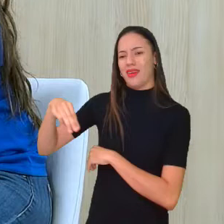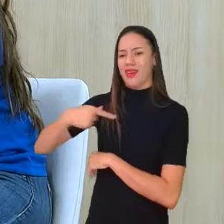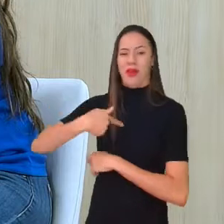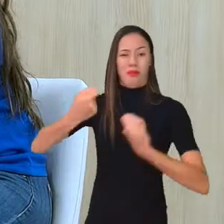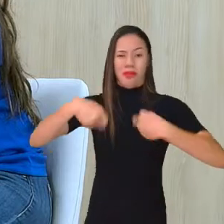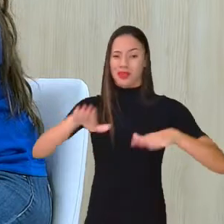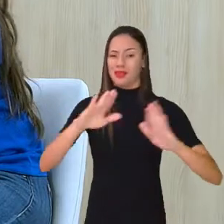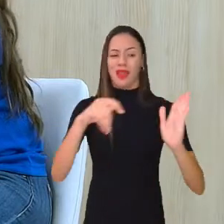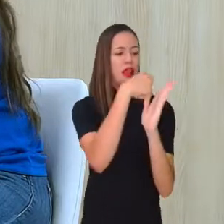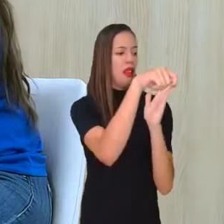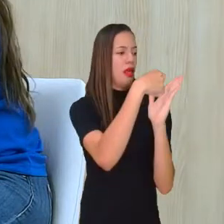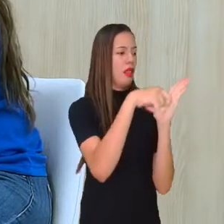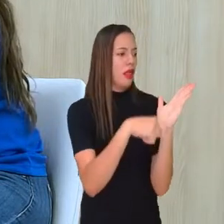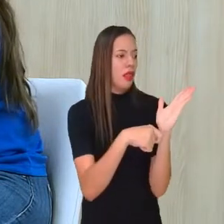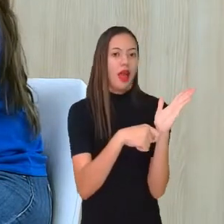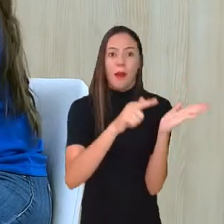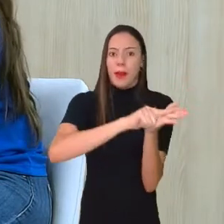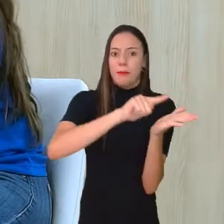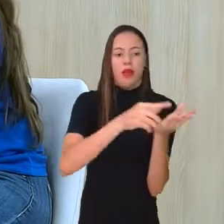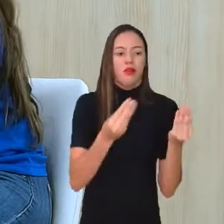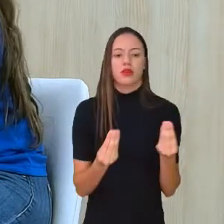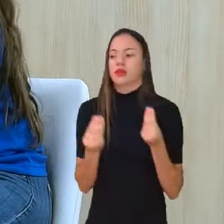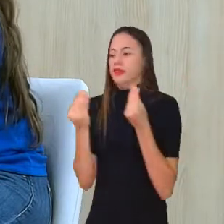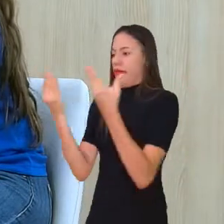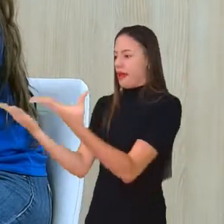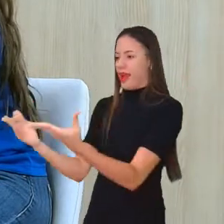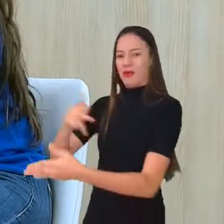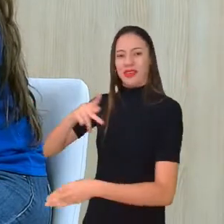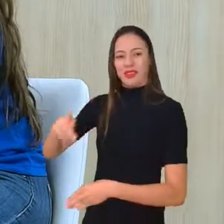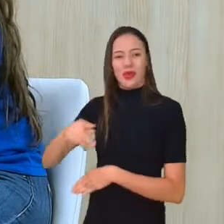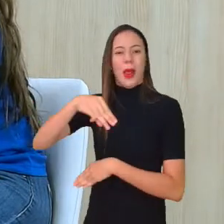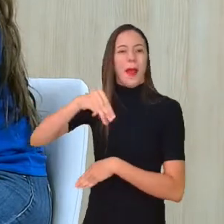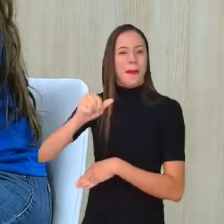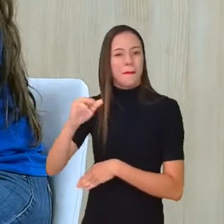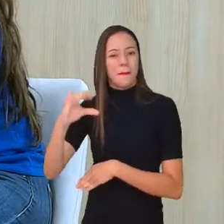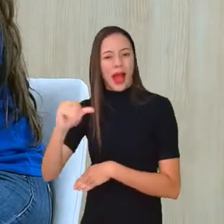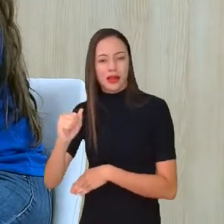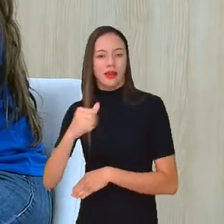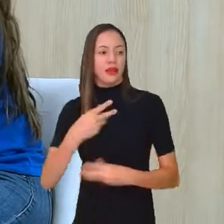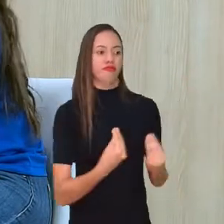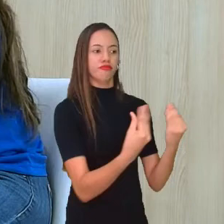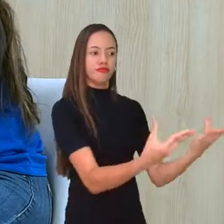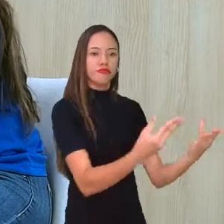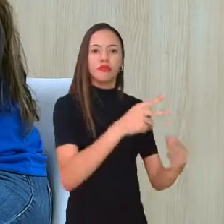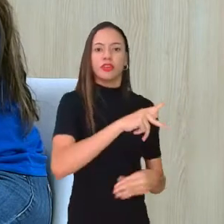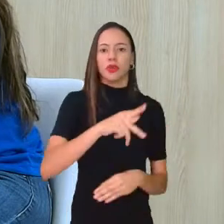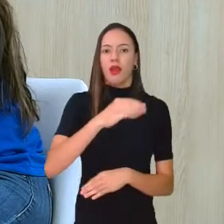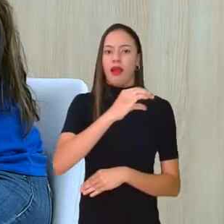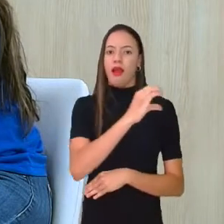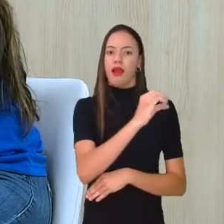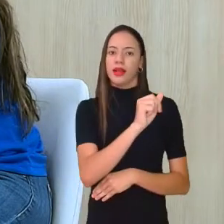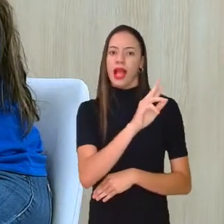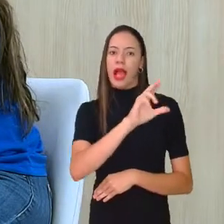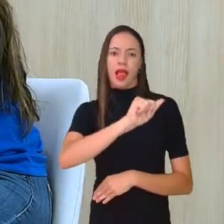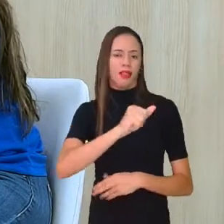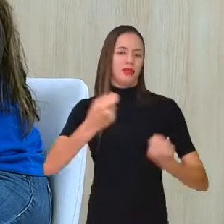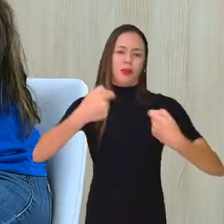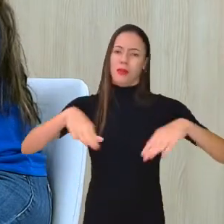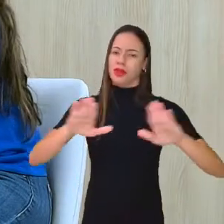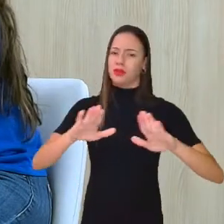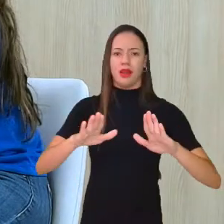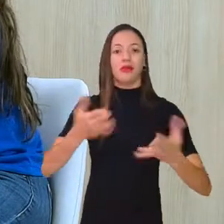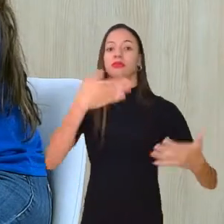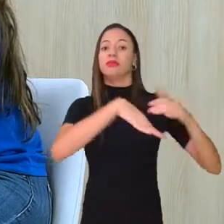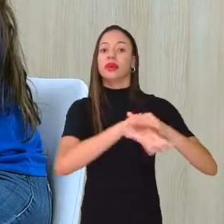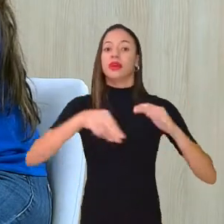papel e entregar esse papel fisicamente para a Carla, para a professora Márcia, para a Thaís em nenhum momento, né? Ou seja, foi lá para as nuvens. Dá uma olhadinha